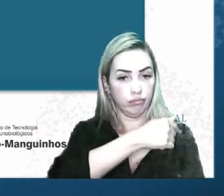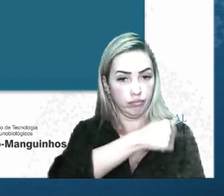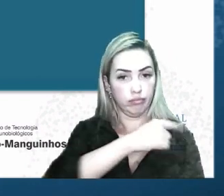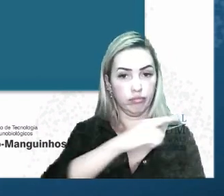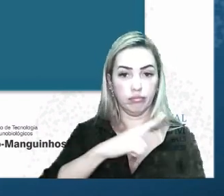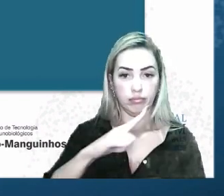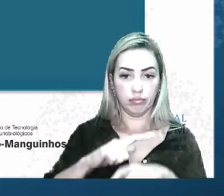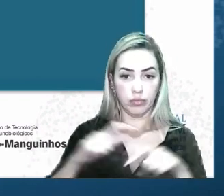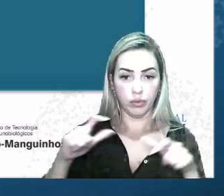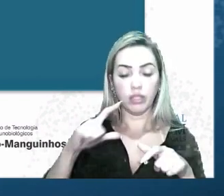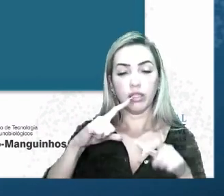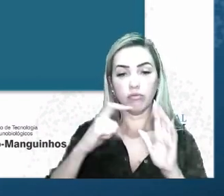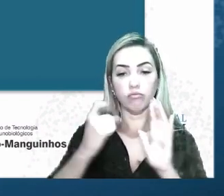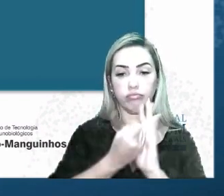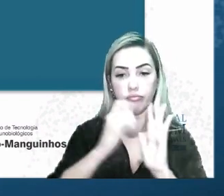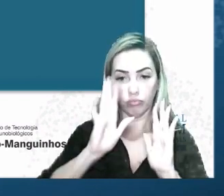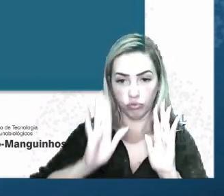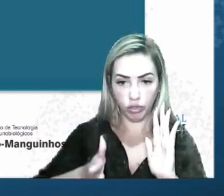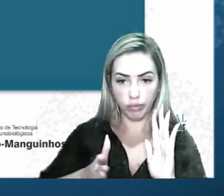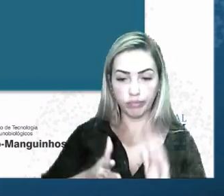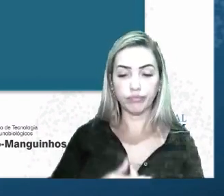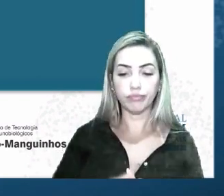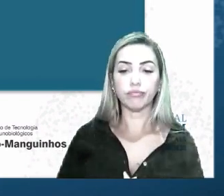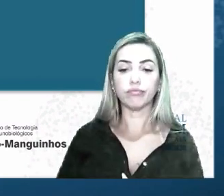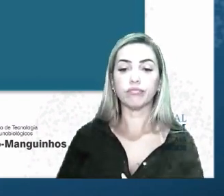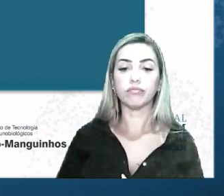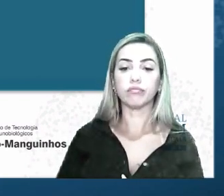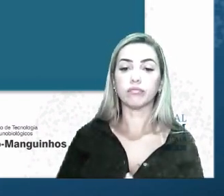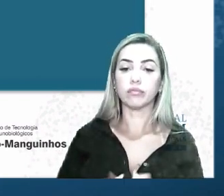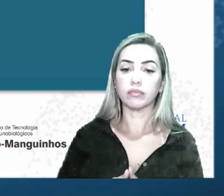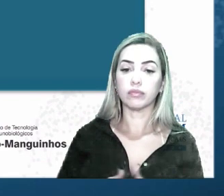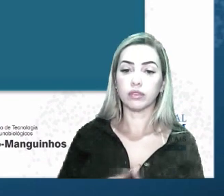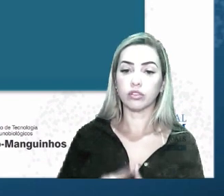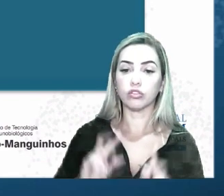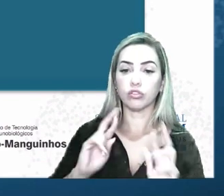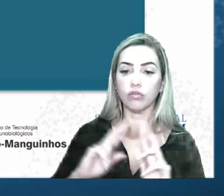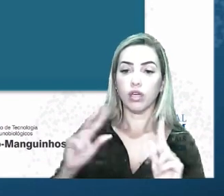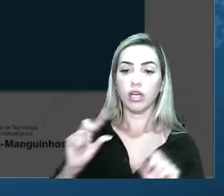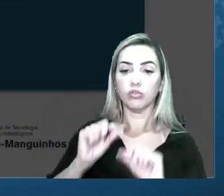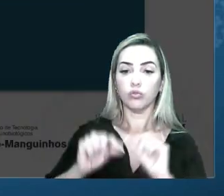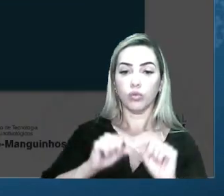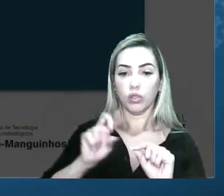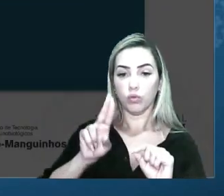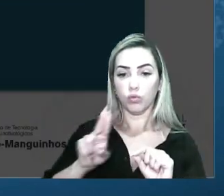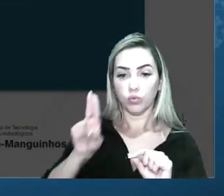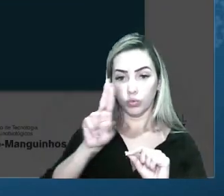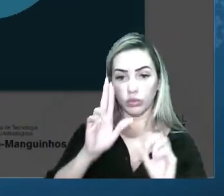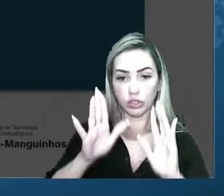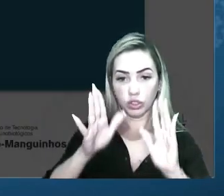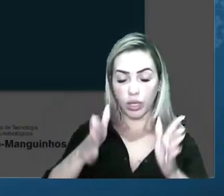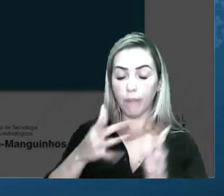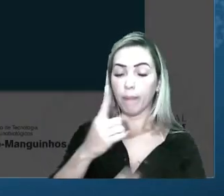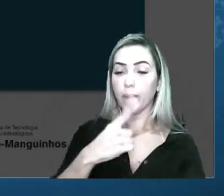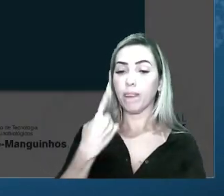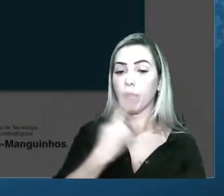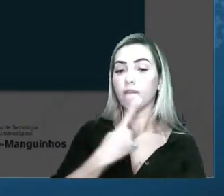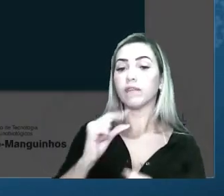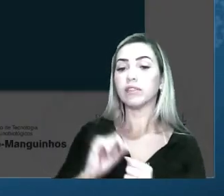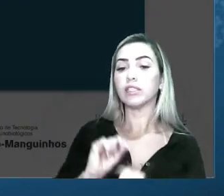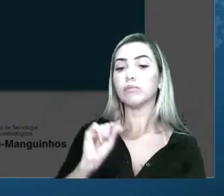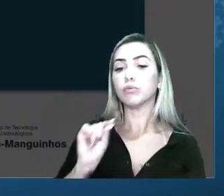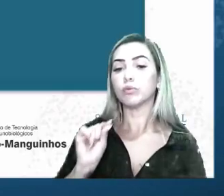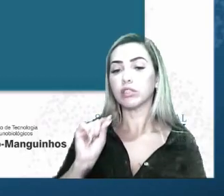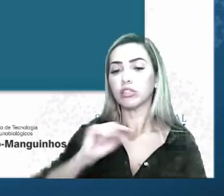estão patenteados, uma cauda poli-A também diferente daquela que vem sendo utilizada, e nós fizemos